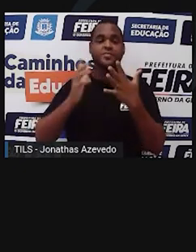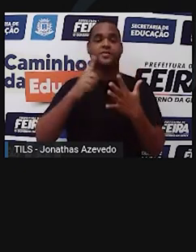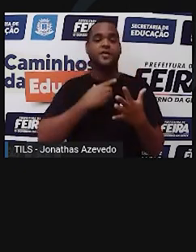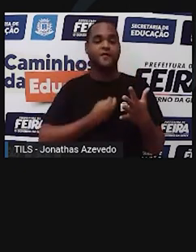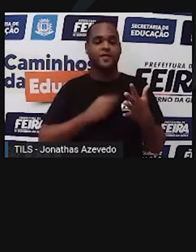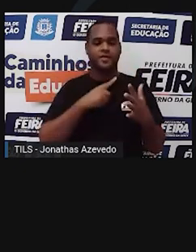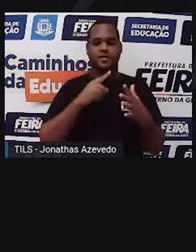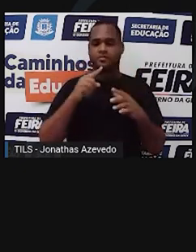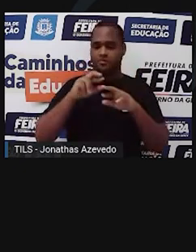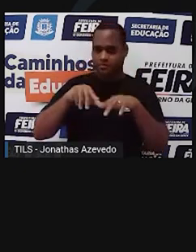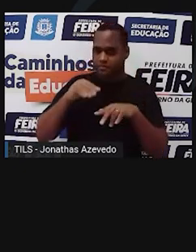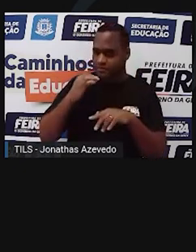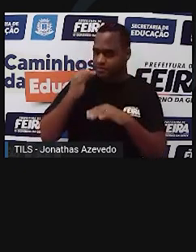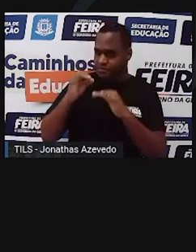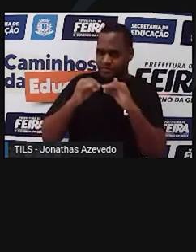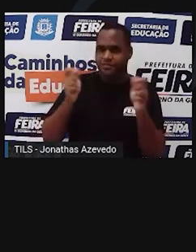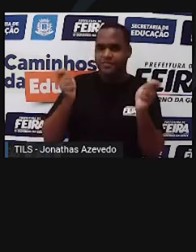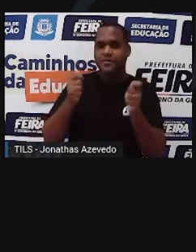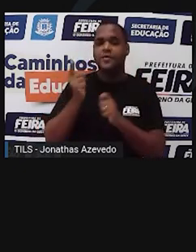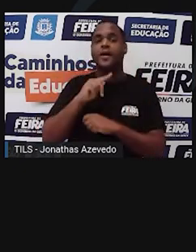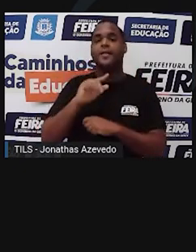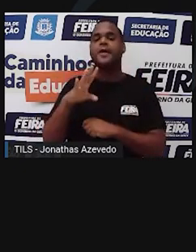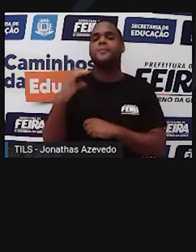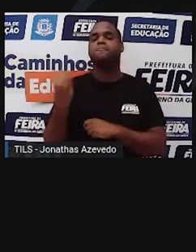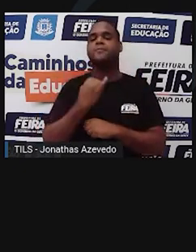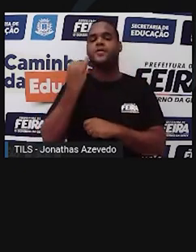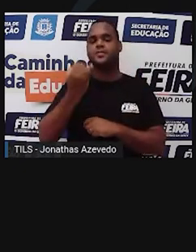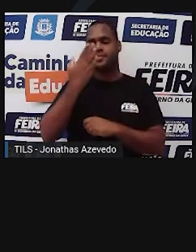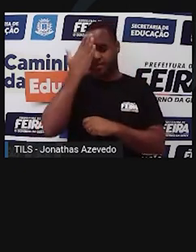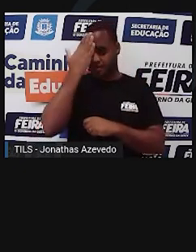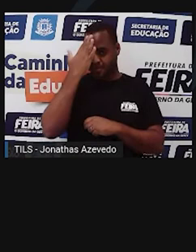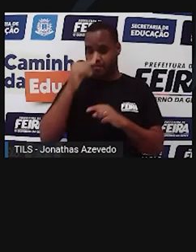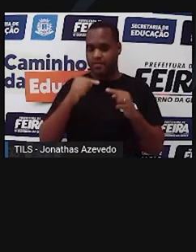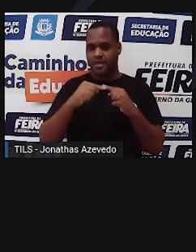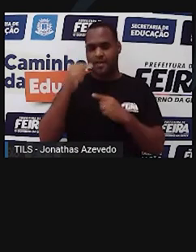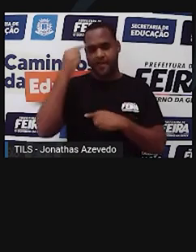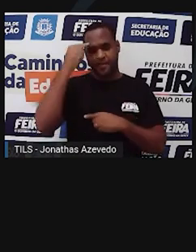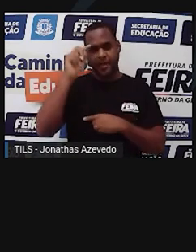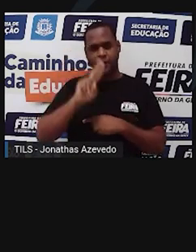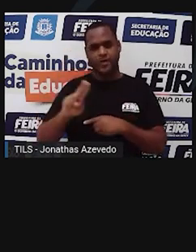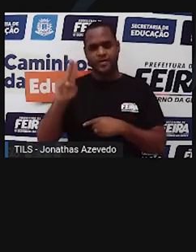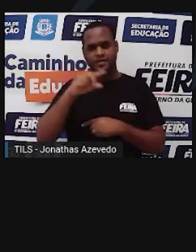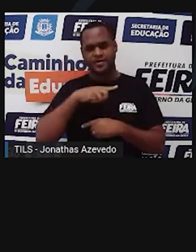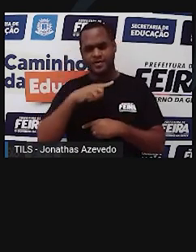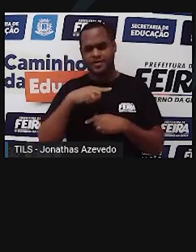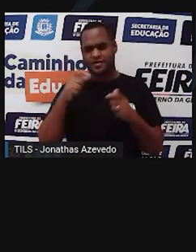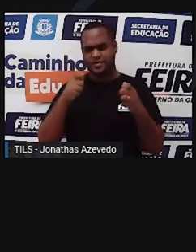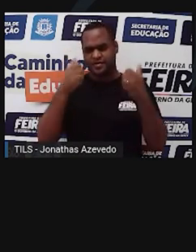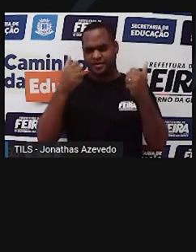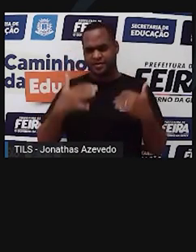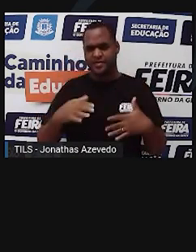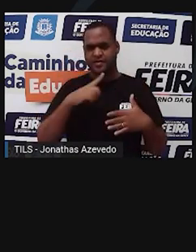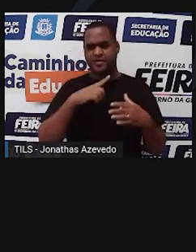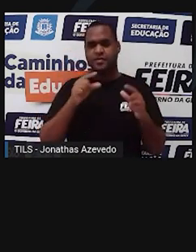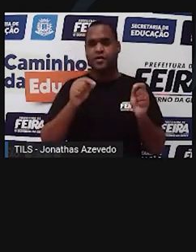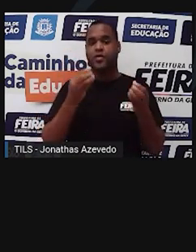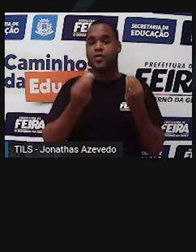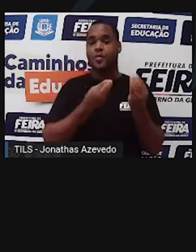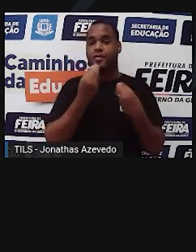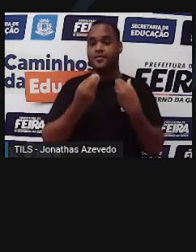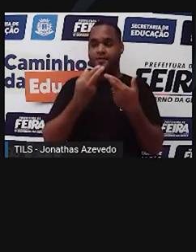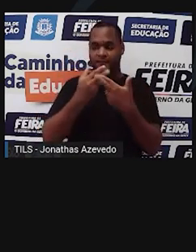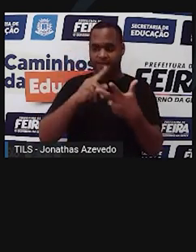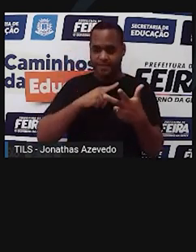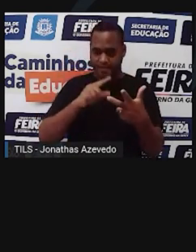temos hoje em dia? O que é importante saber é que a ideia de utilizar a força da água para realizar atividades